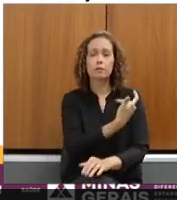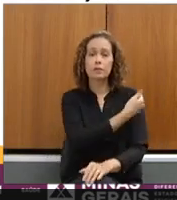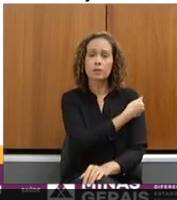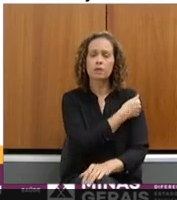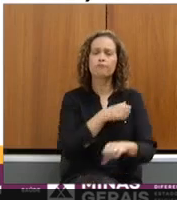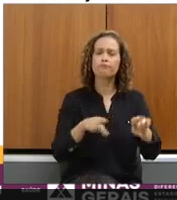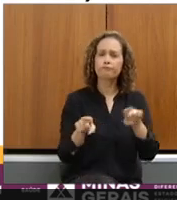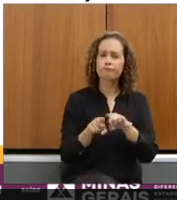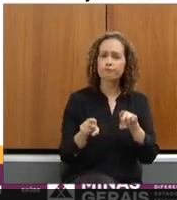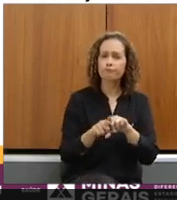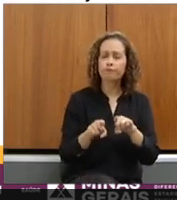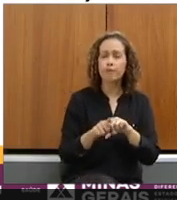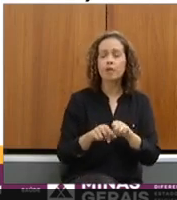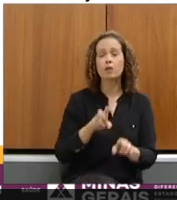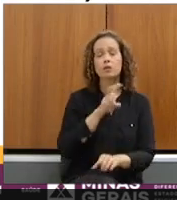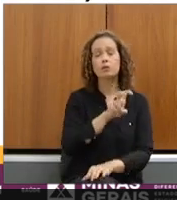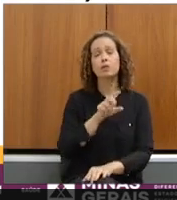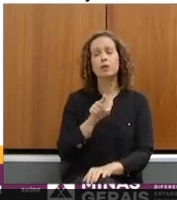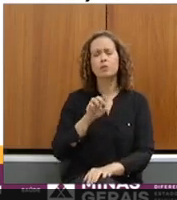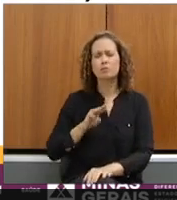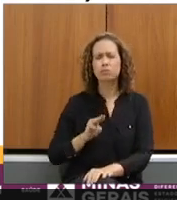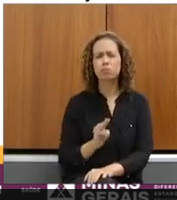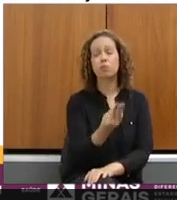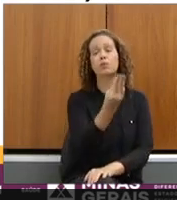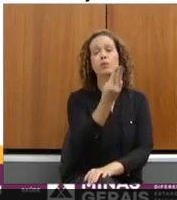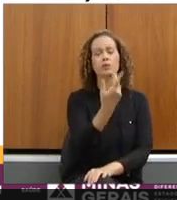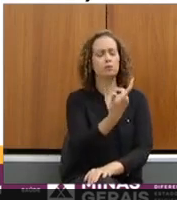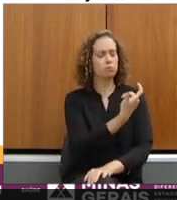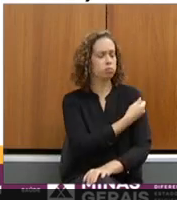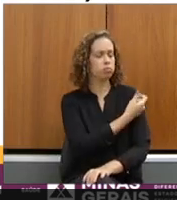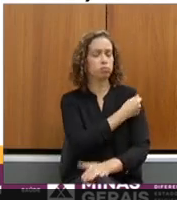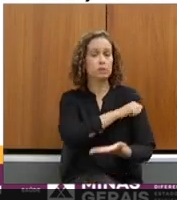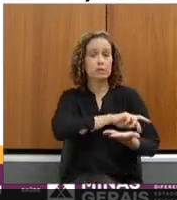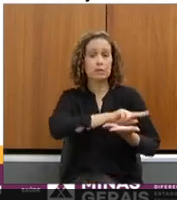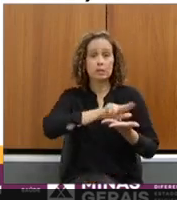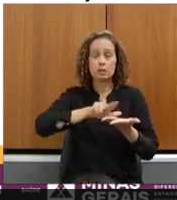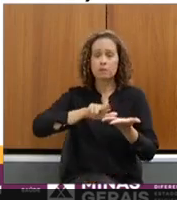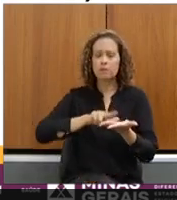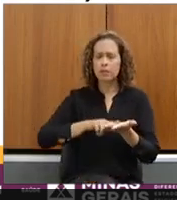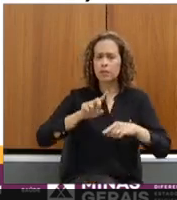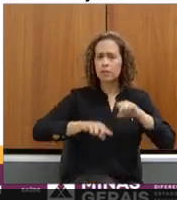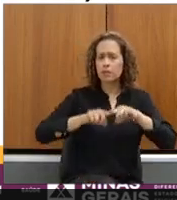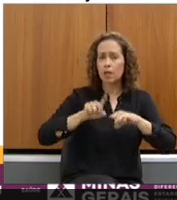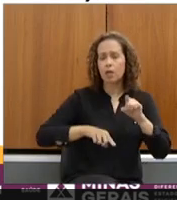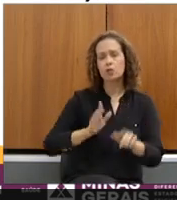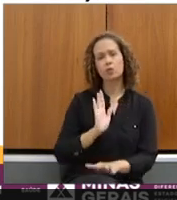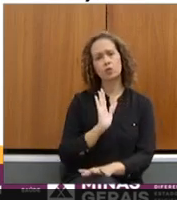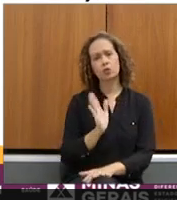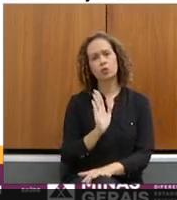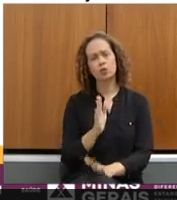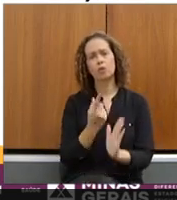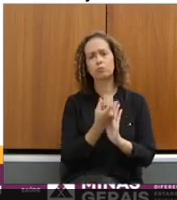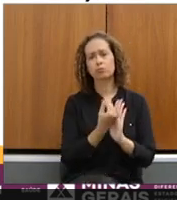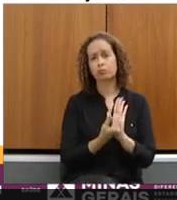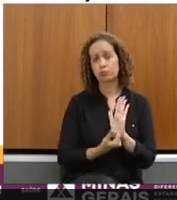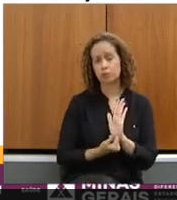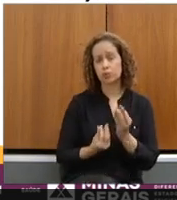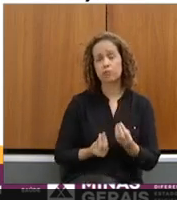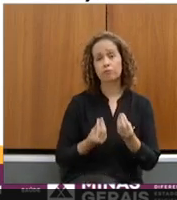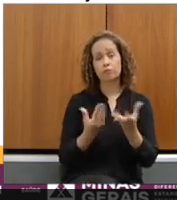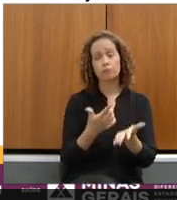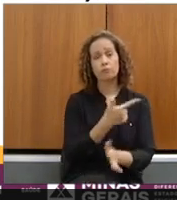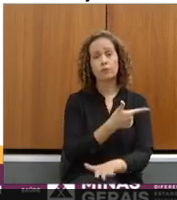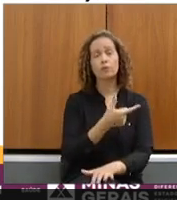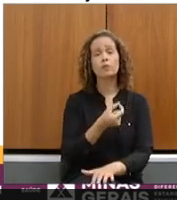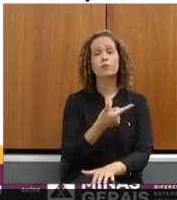sudeu 51 milhões de seringas e outros insumos para a luz já re passado em 2021 para